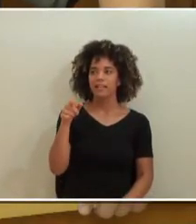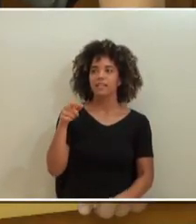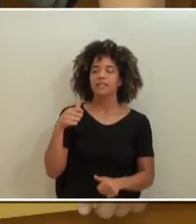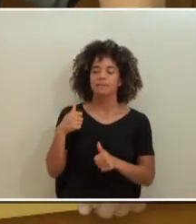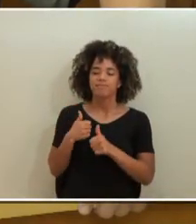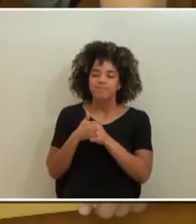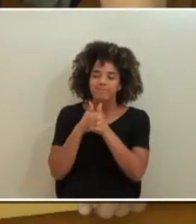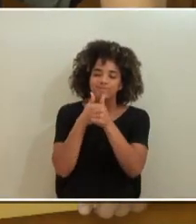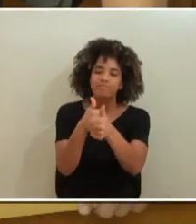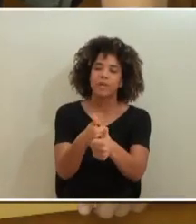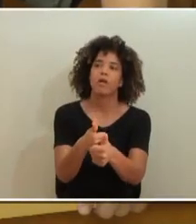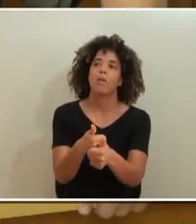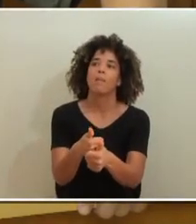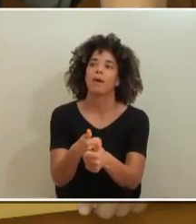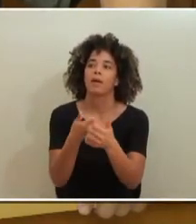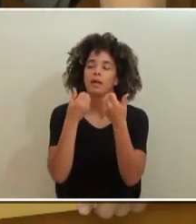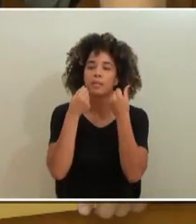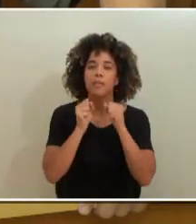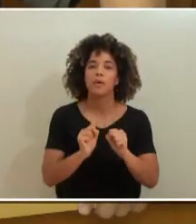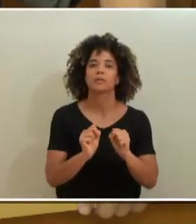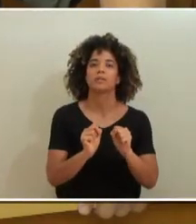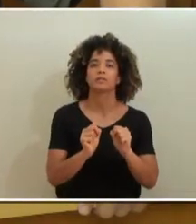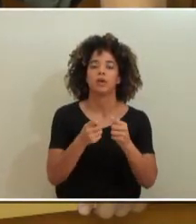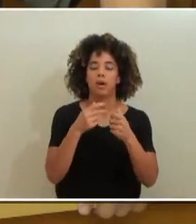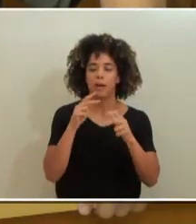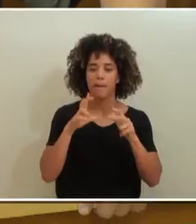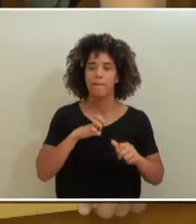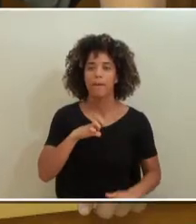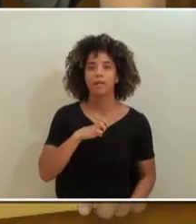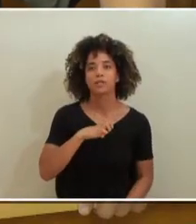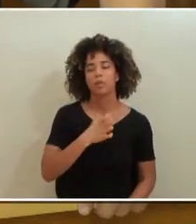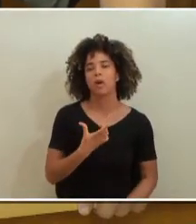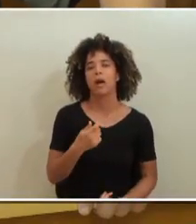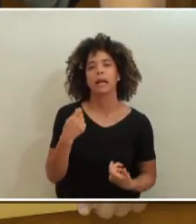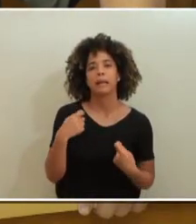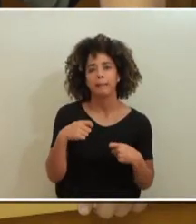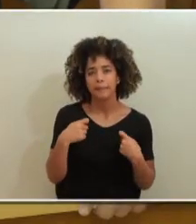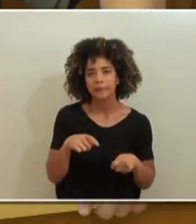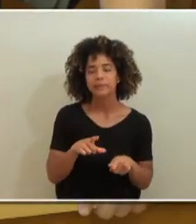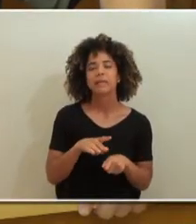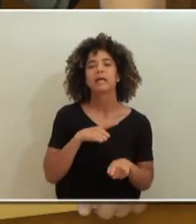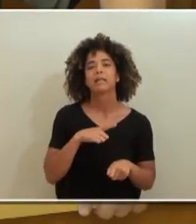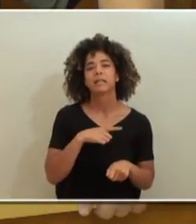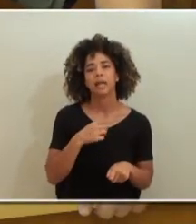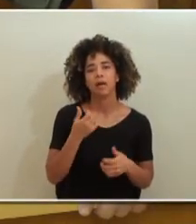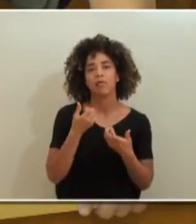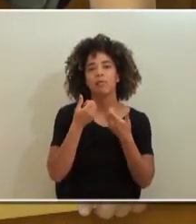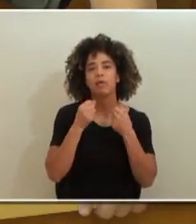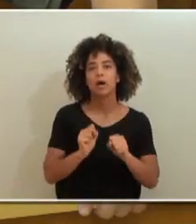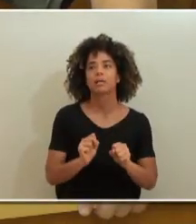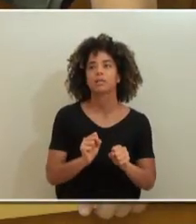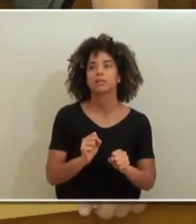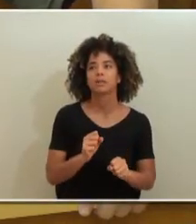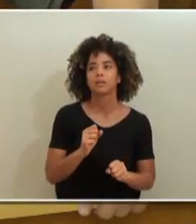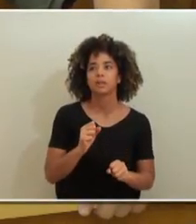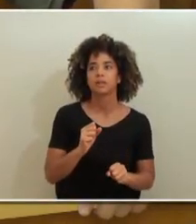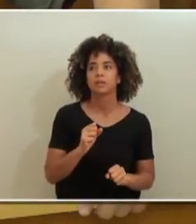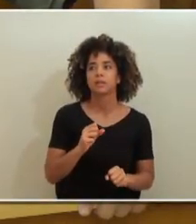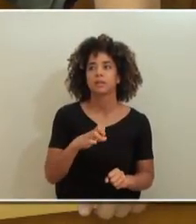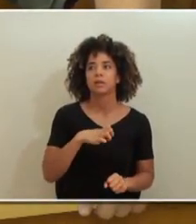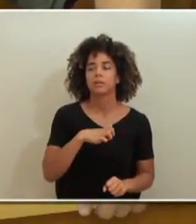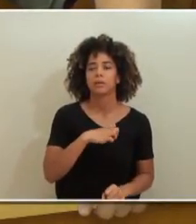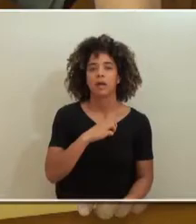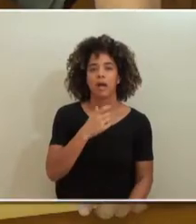pessoal, que faz parte do método escoteiro. Né? Você ter um assessor pessoal de... Como é que chama? Assessor pessoal